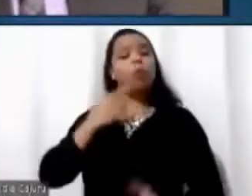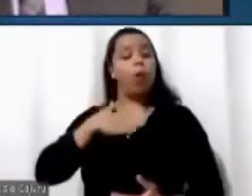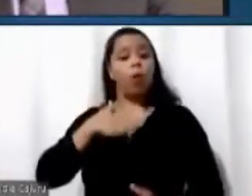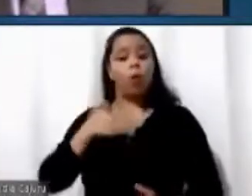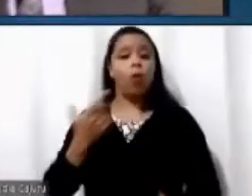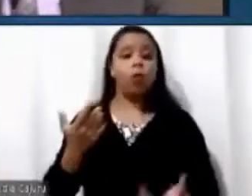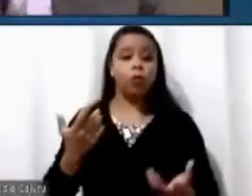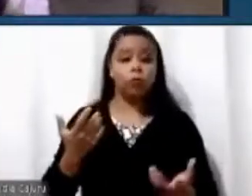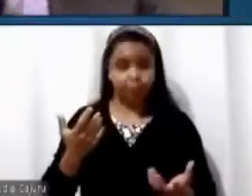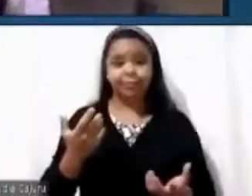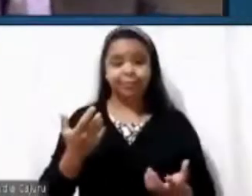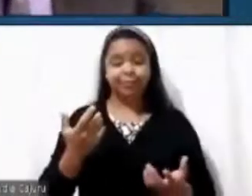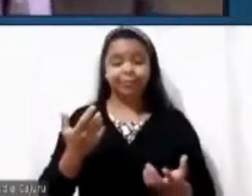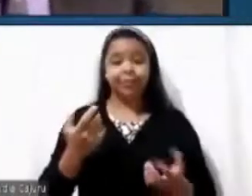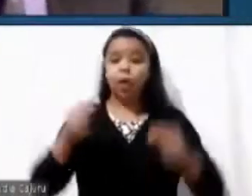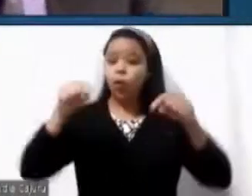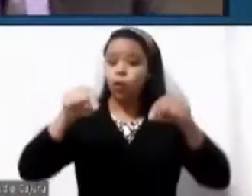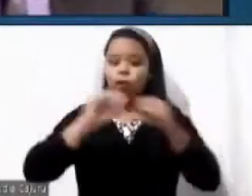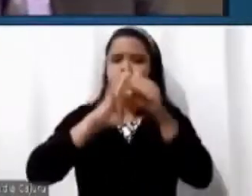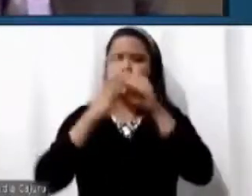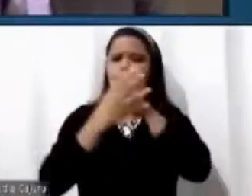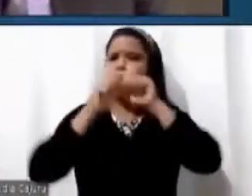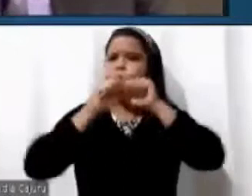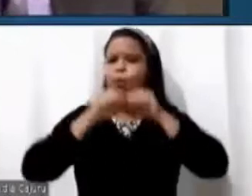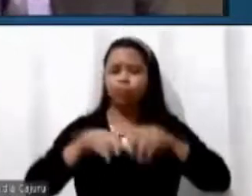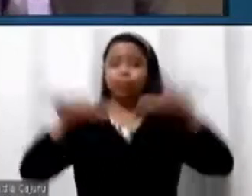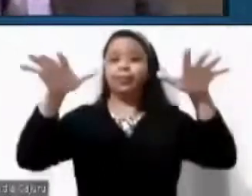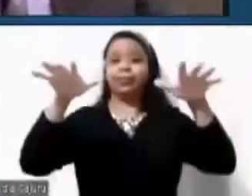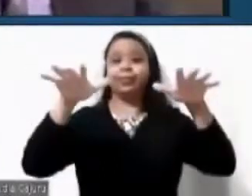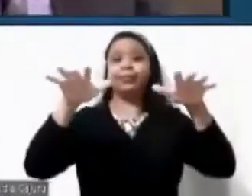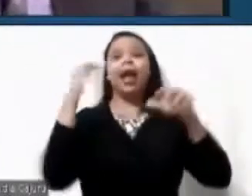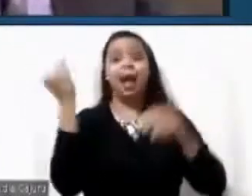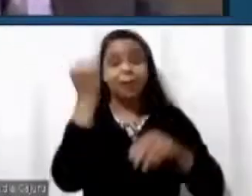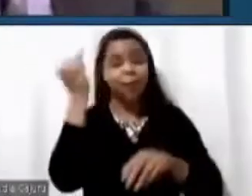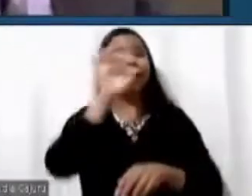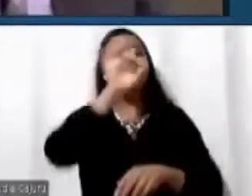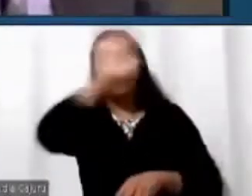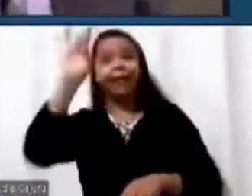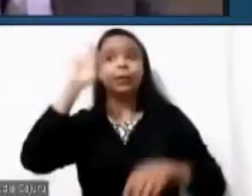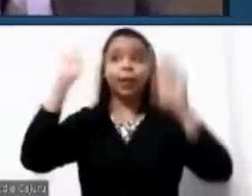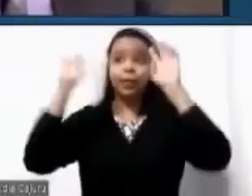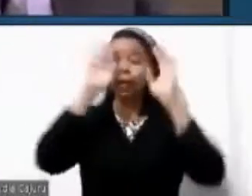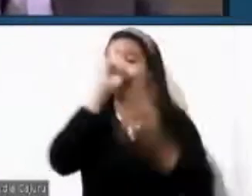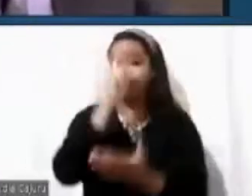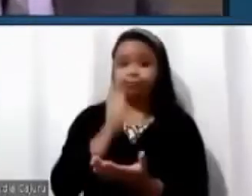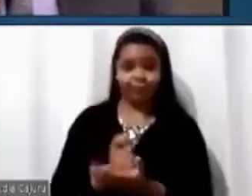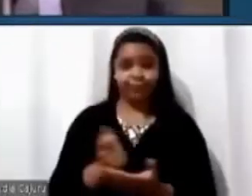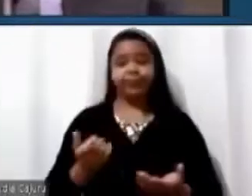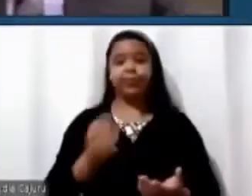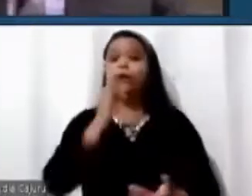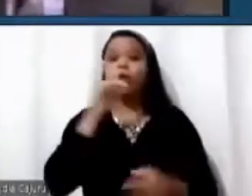atuação, uma grande parte da minha atuação é na área de saúde. Hoje mesmo, falei com o secretário de saúde, e nós